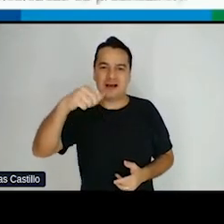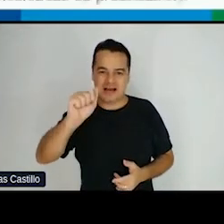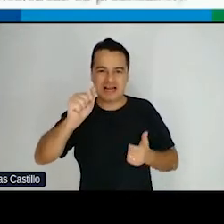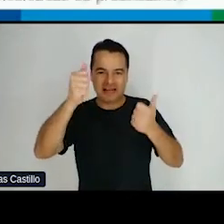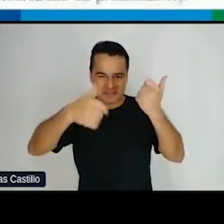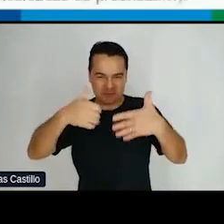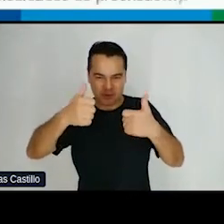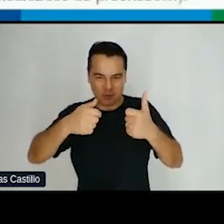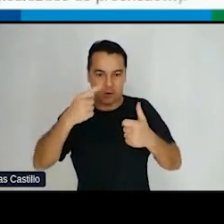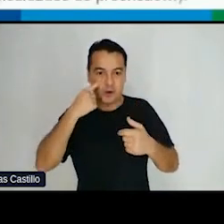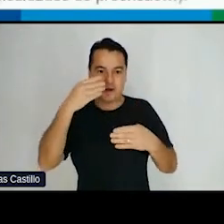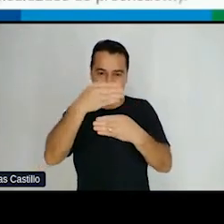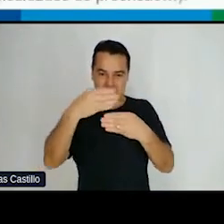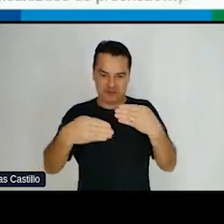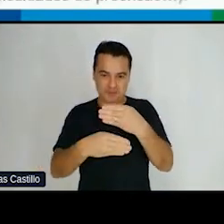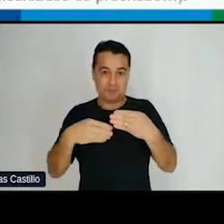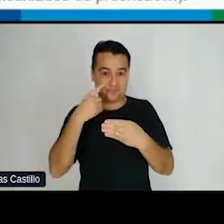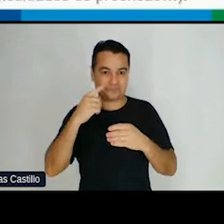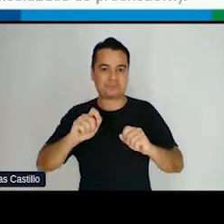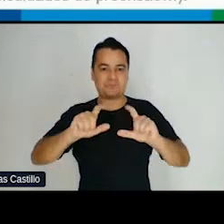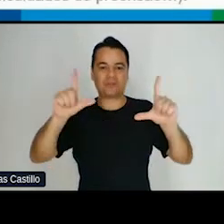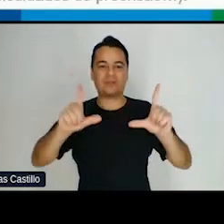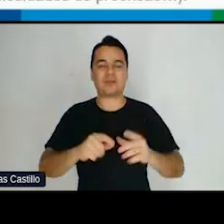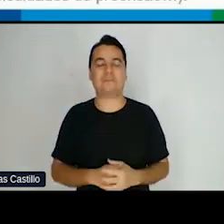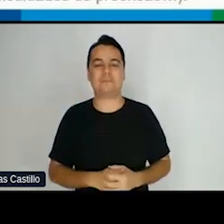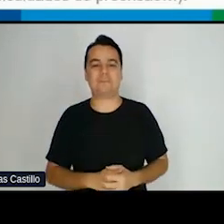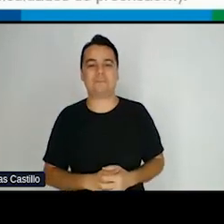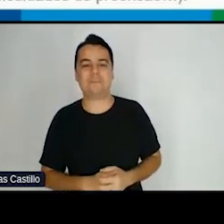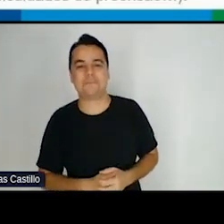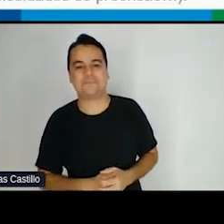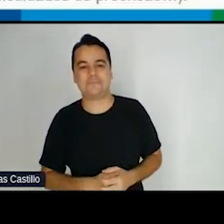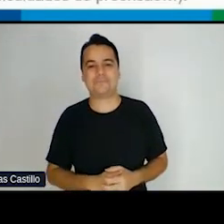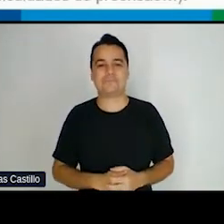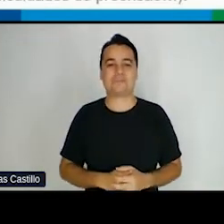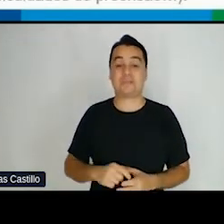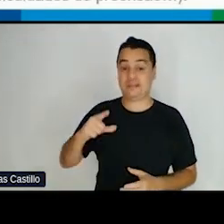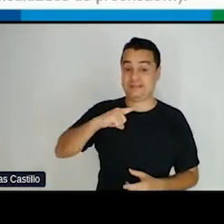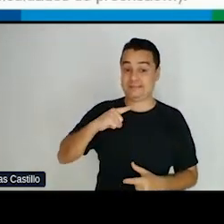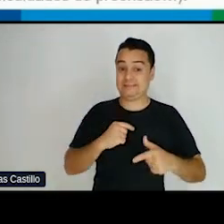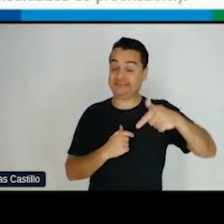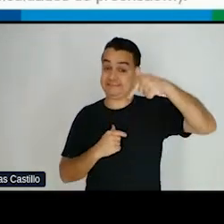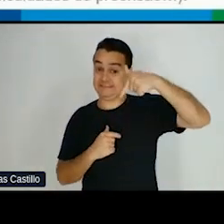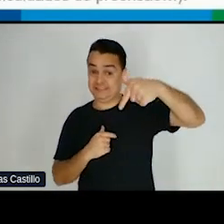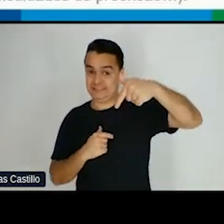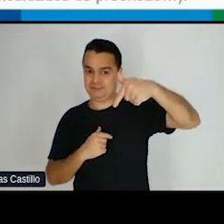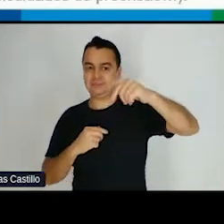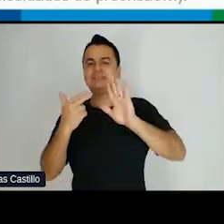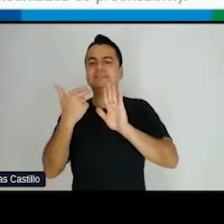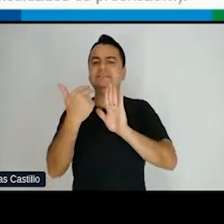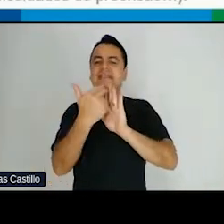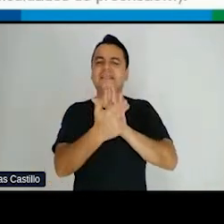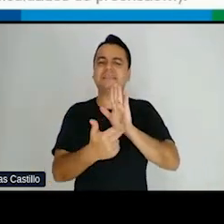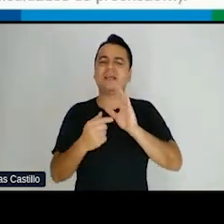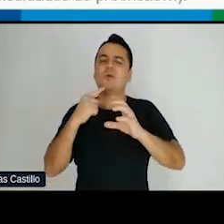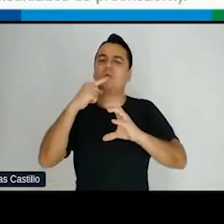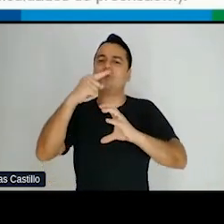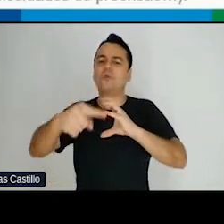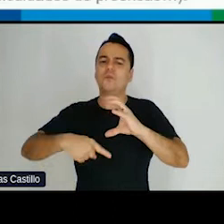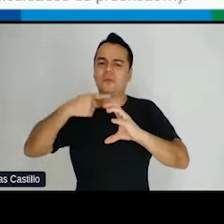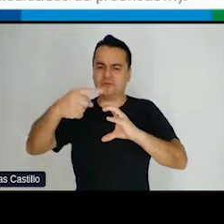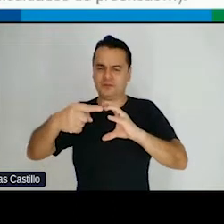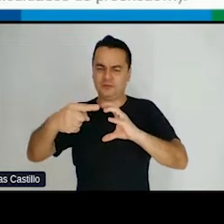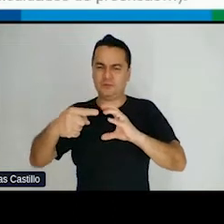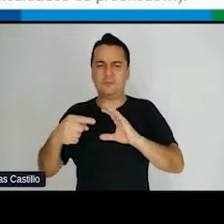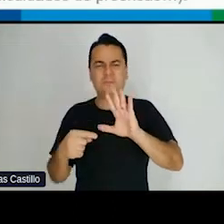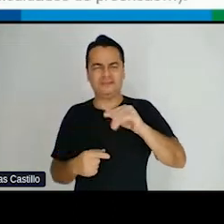quiser passar. Então, aqui falando um pouquinho dos 7 princípios, né, do desenho universal. Nossa, Kátia, mas